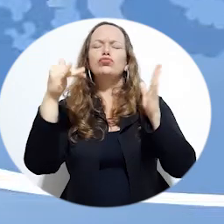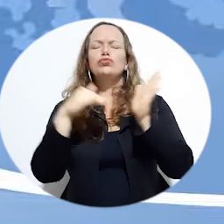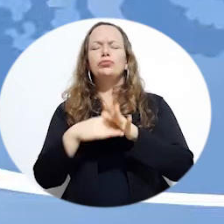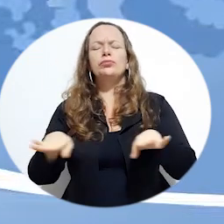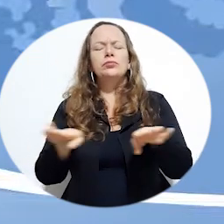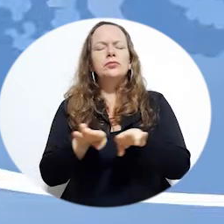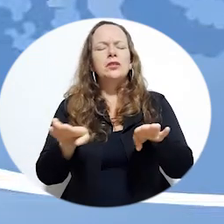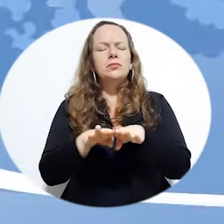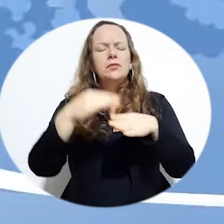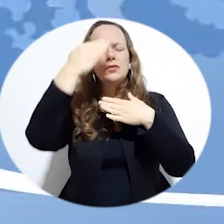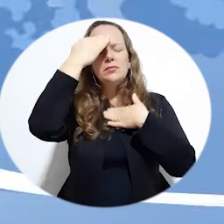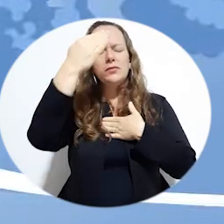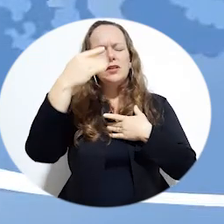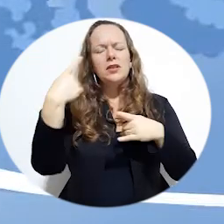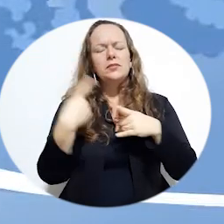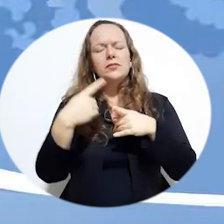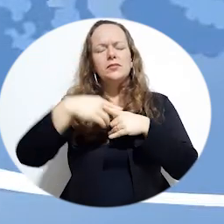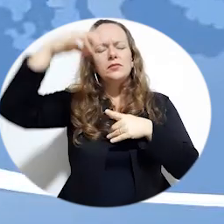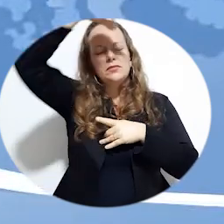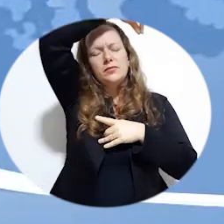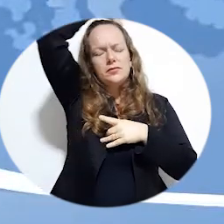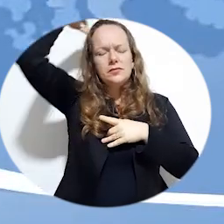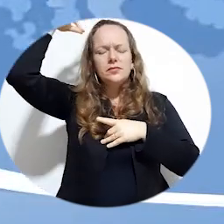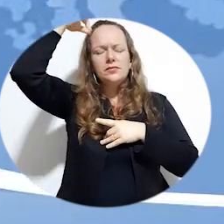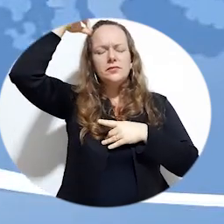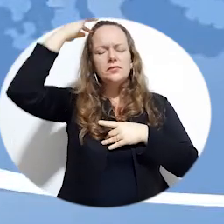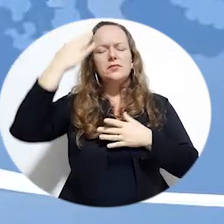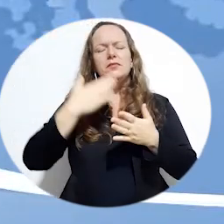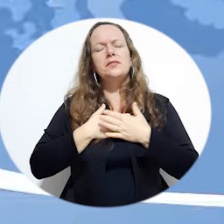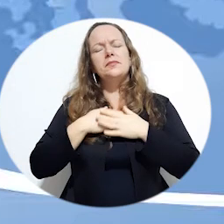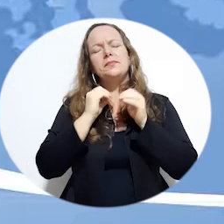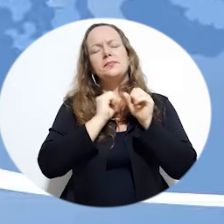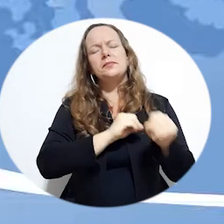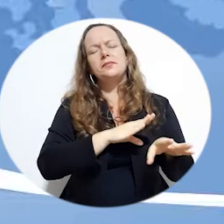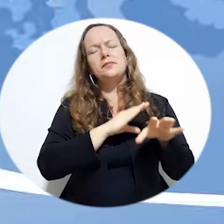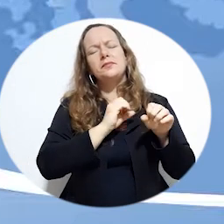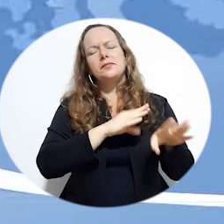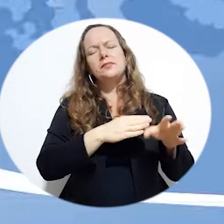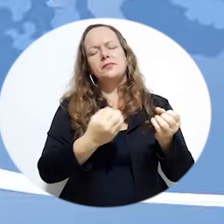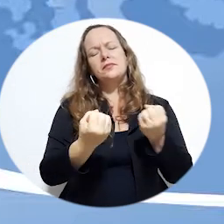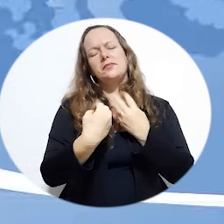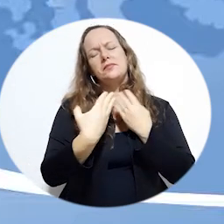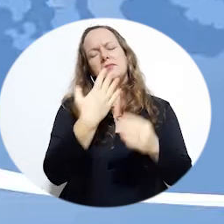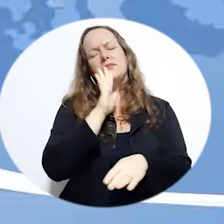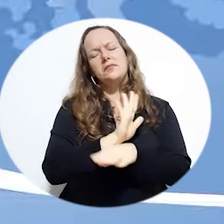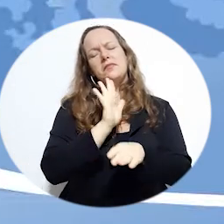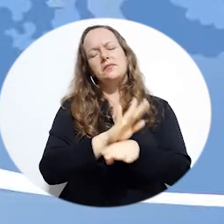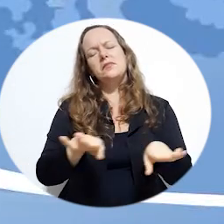obrigado pelo Espírito Santo e me ajude a ser cada vez